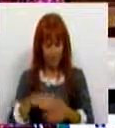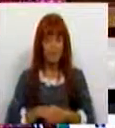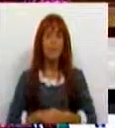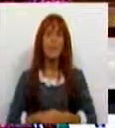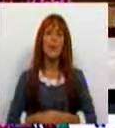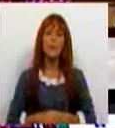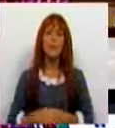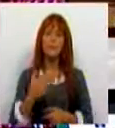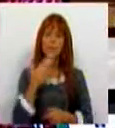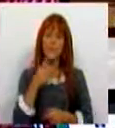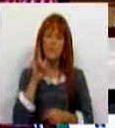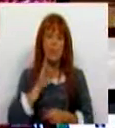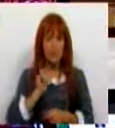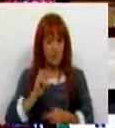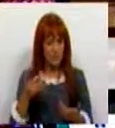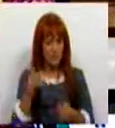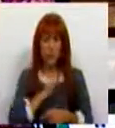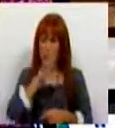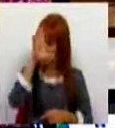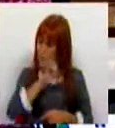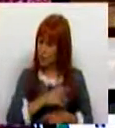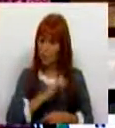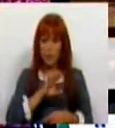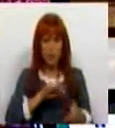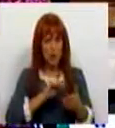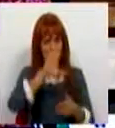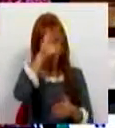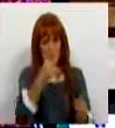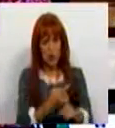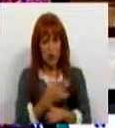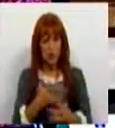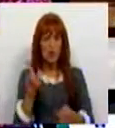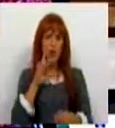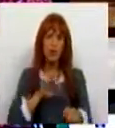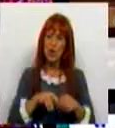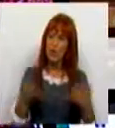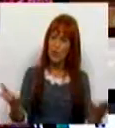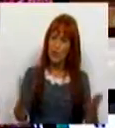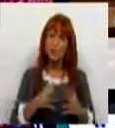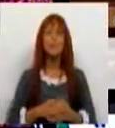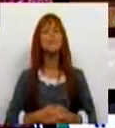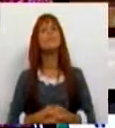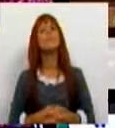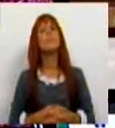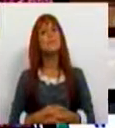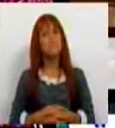e de informação. Muito obrigado, Sr. Presidente, Sr. Ministro, Srs. Secretários de Estado, Sras. E Srs. Deputados.